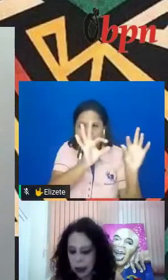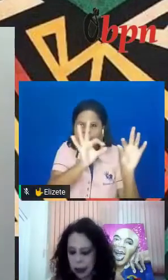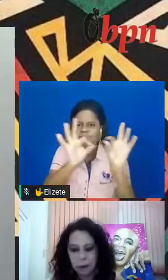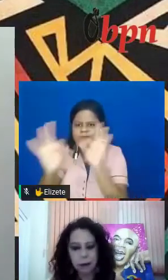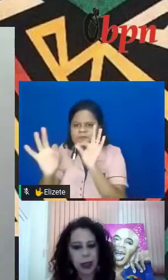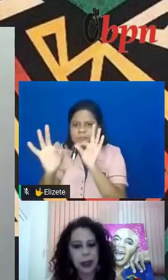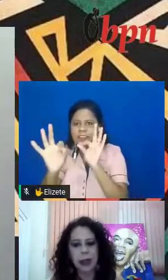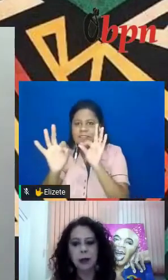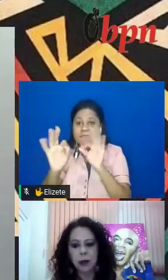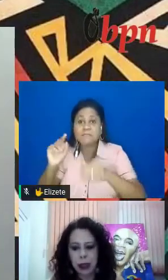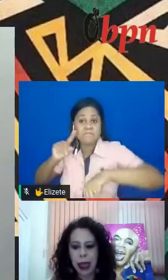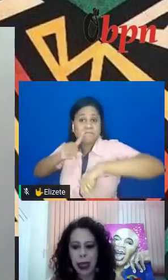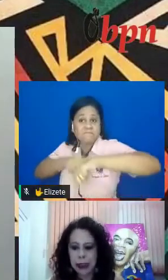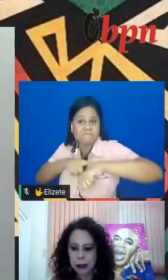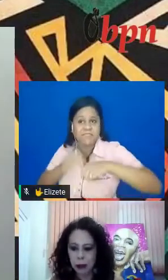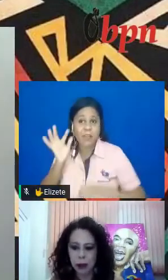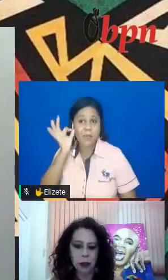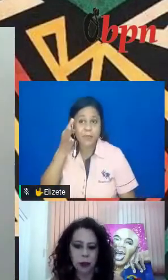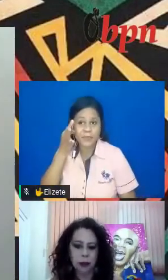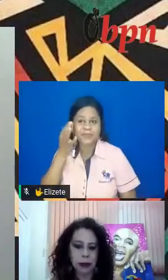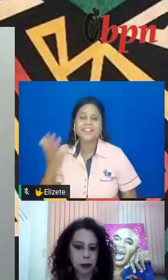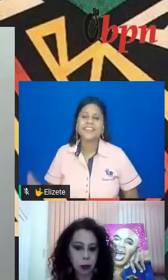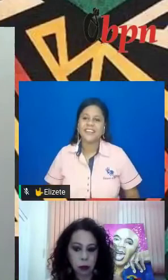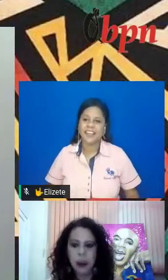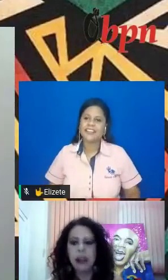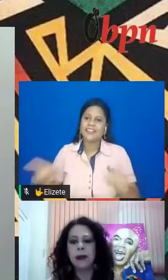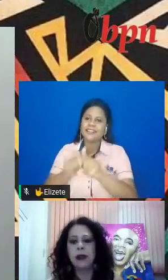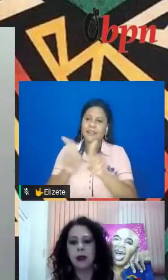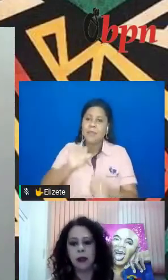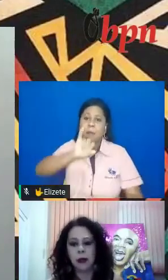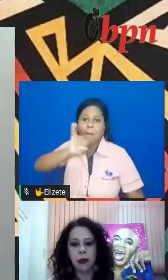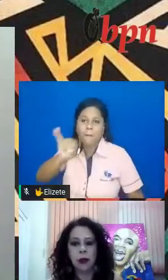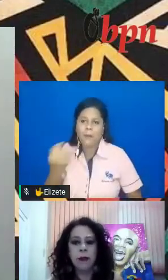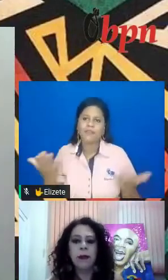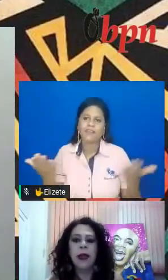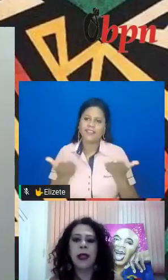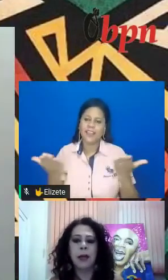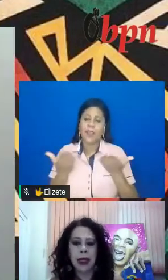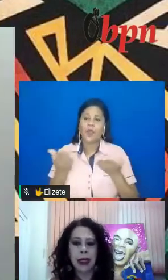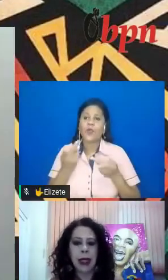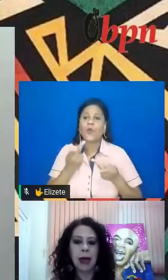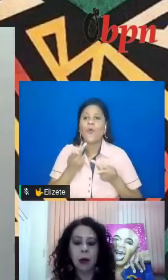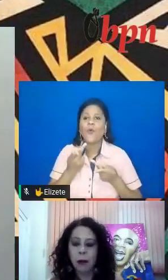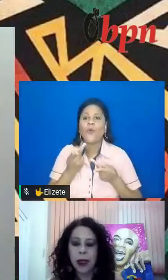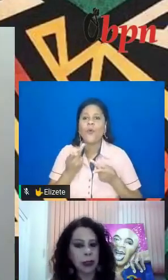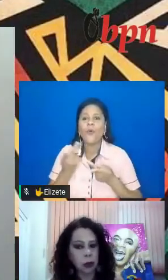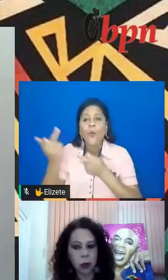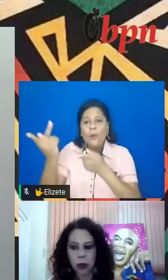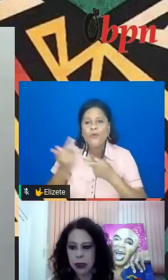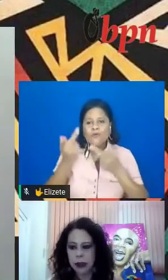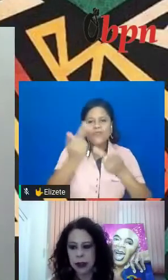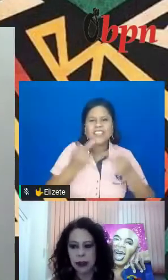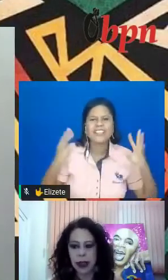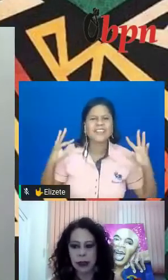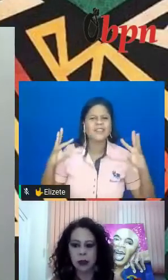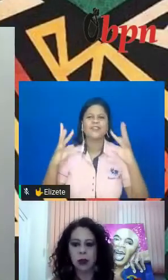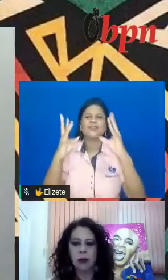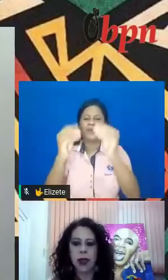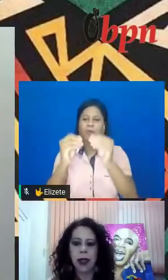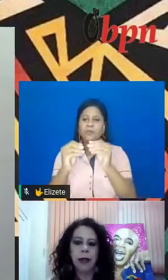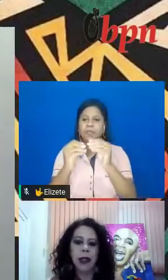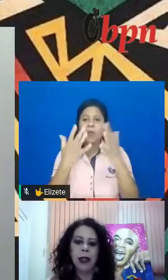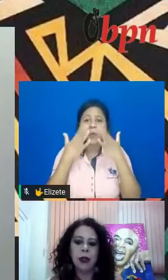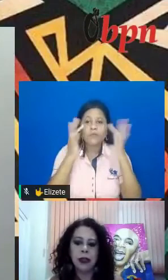assim... E aqui aproveitar esse momento para fazer um convite para todo mundo, né, para acompanhar todas as